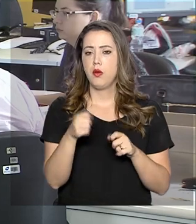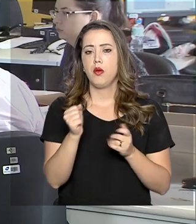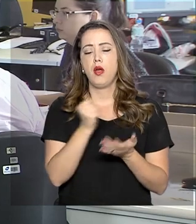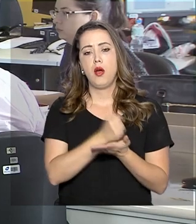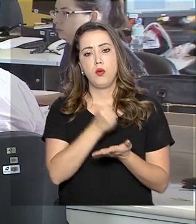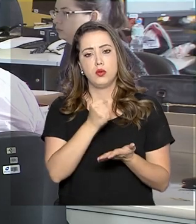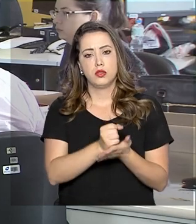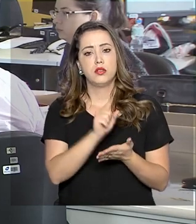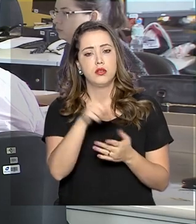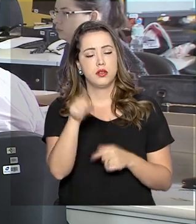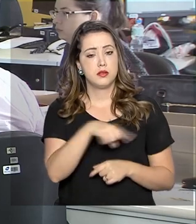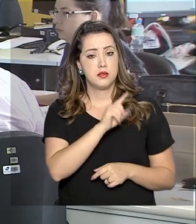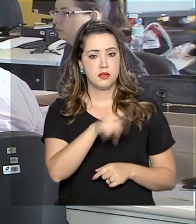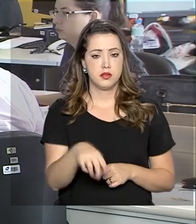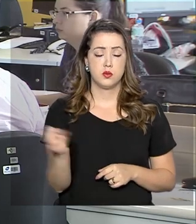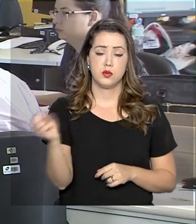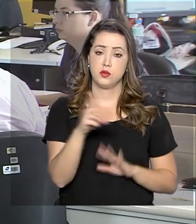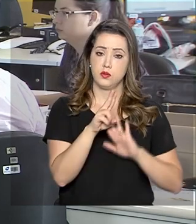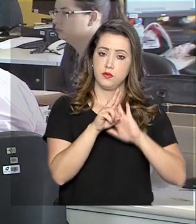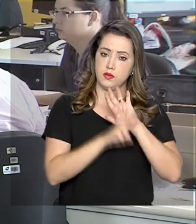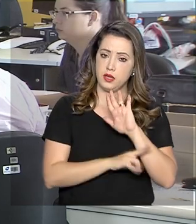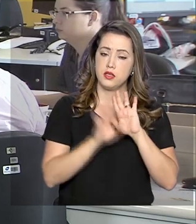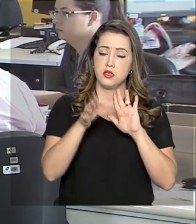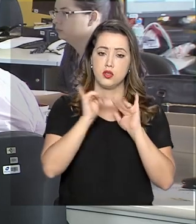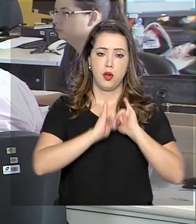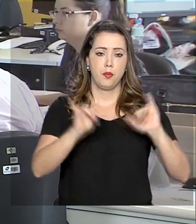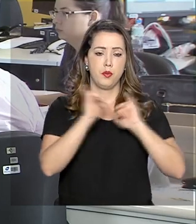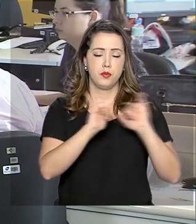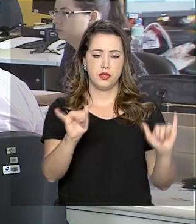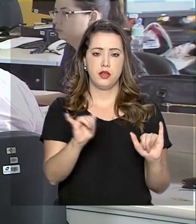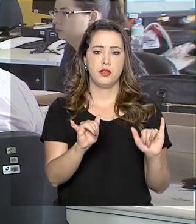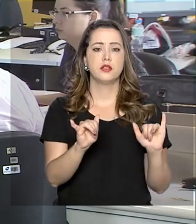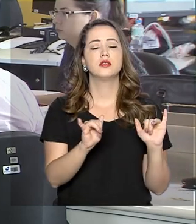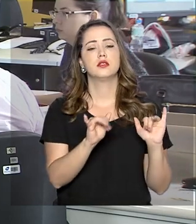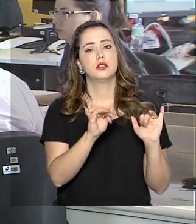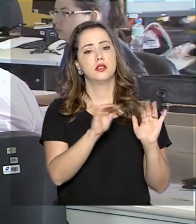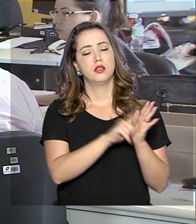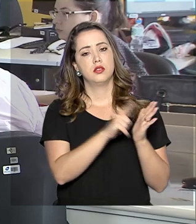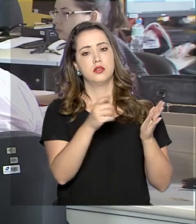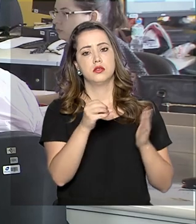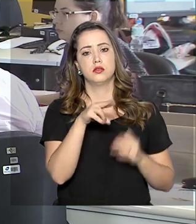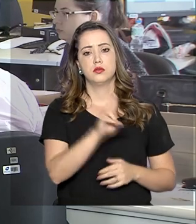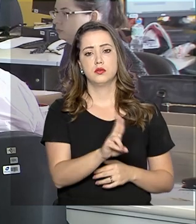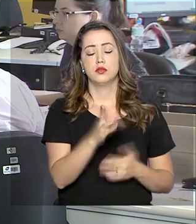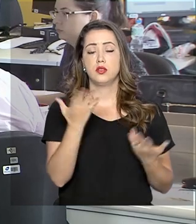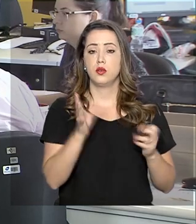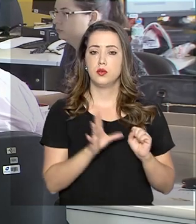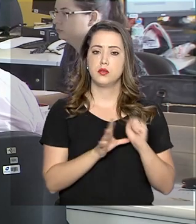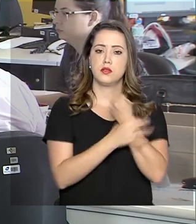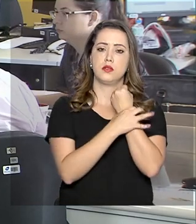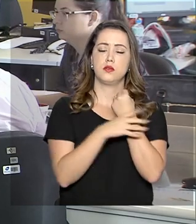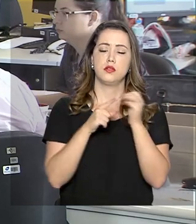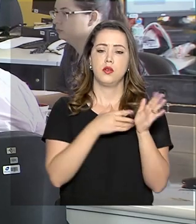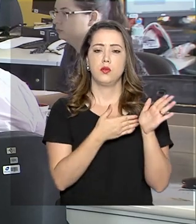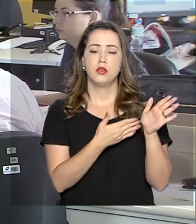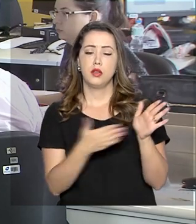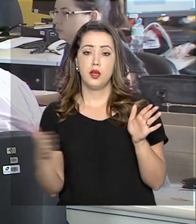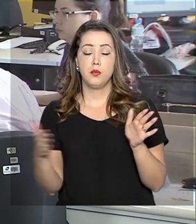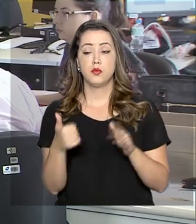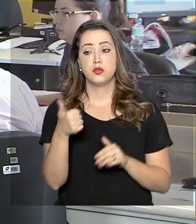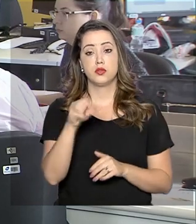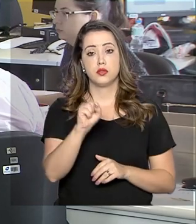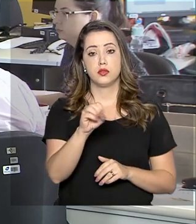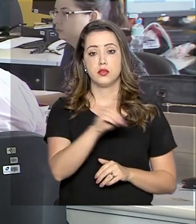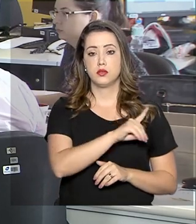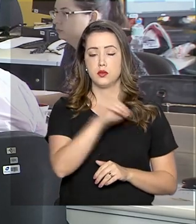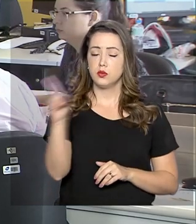apólice é cancelada. As novas regras já foram publicadas no Diário Oficial da União e as seguradoras terão um prazo de 180